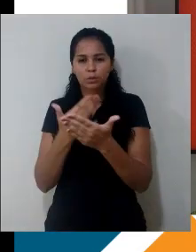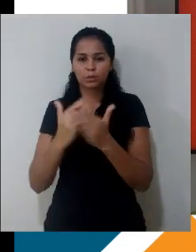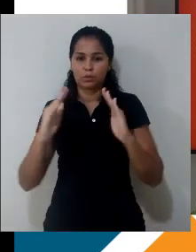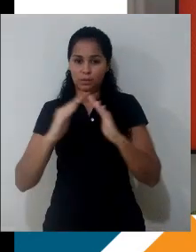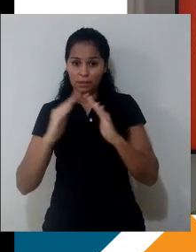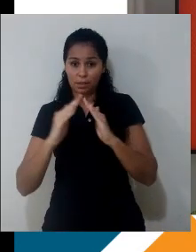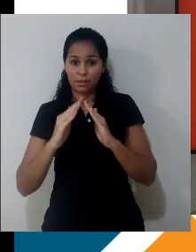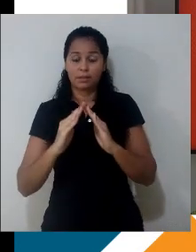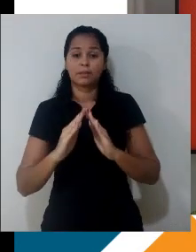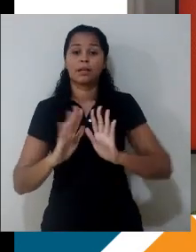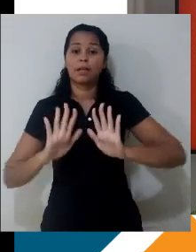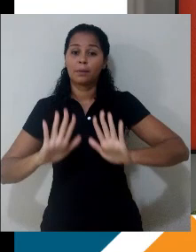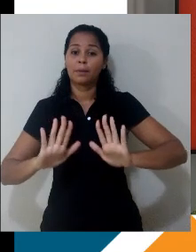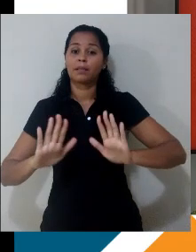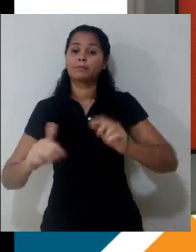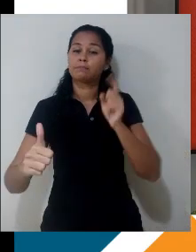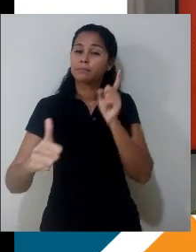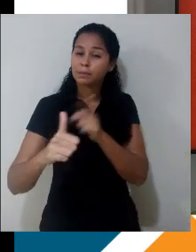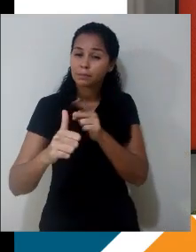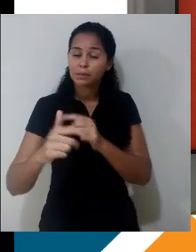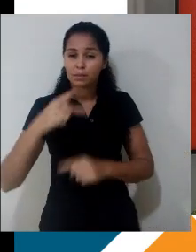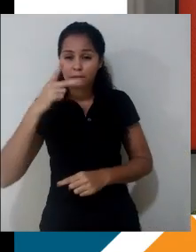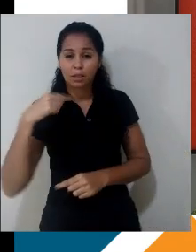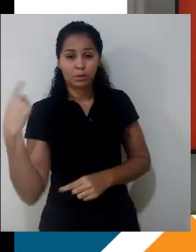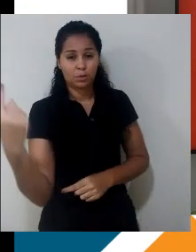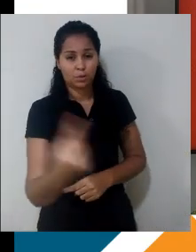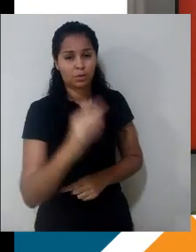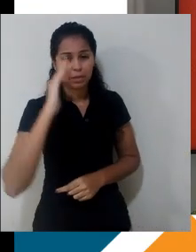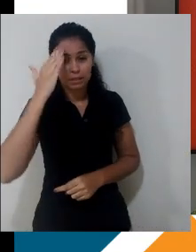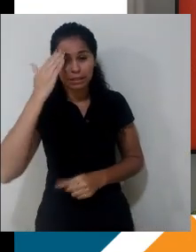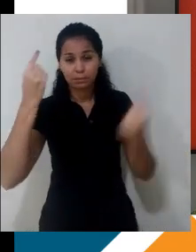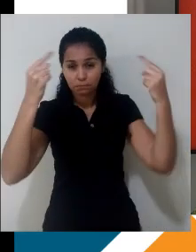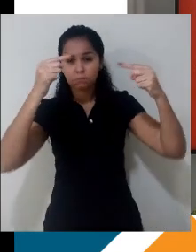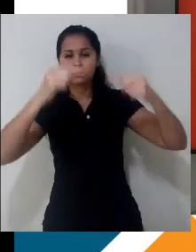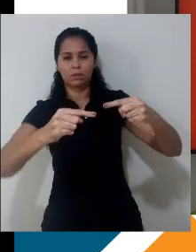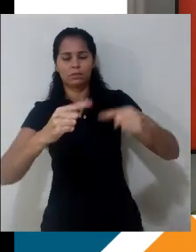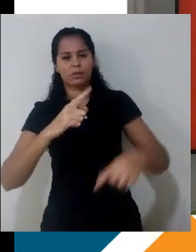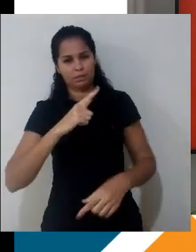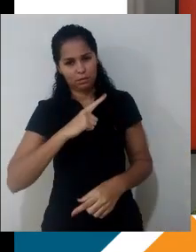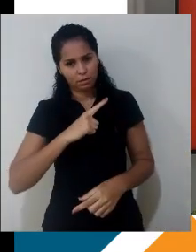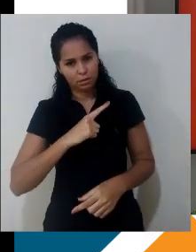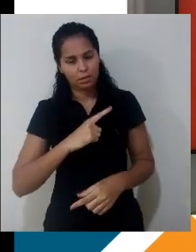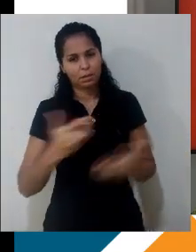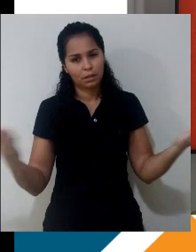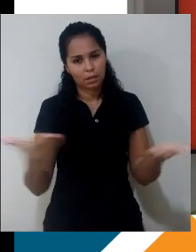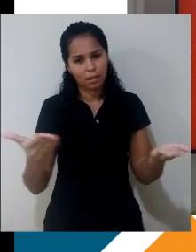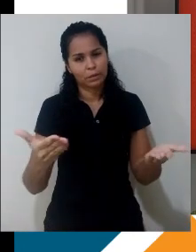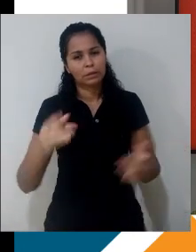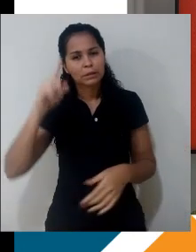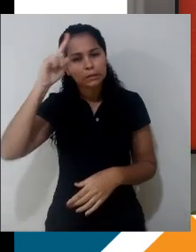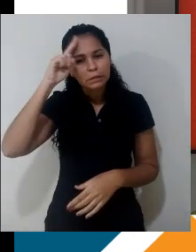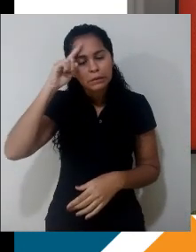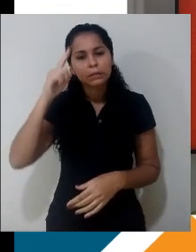lugar, a gente quer deixar muito bem registrado que a gente entende todos os possíveis desafios que vocês estão passando aí durante essa rotina de